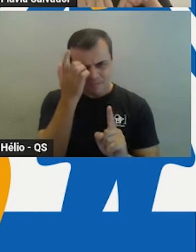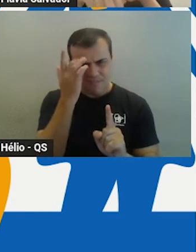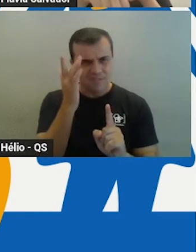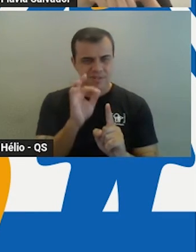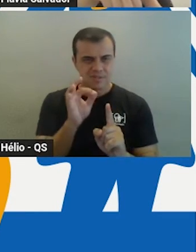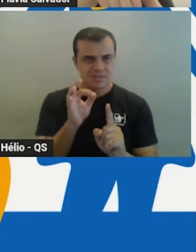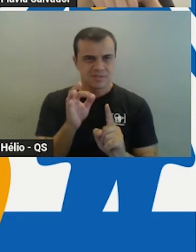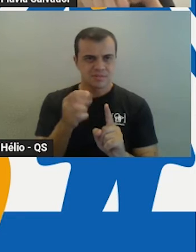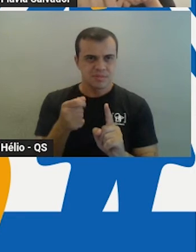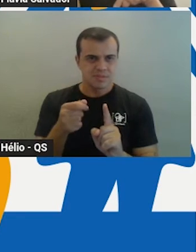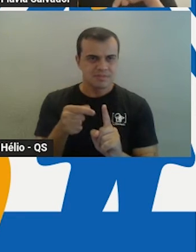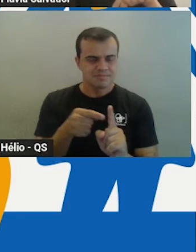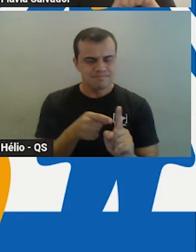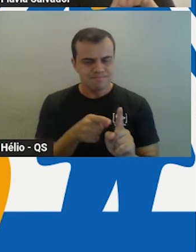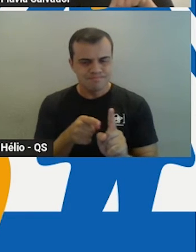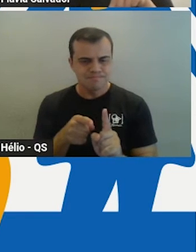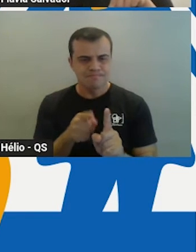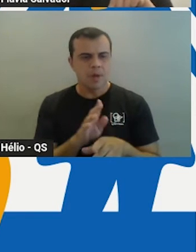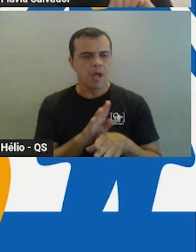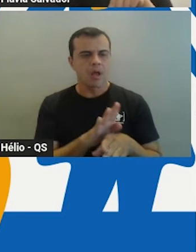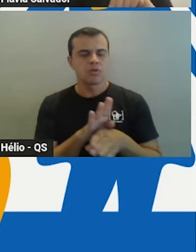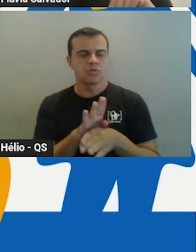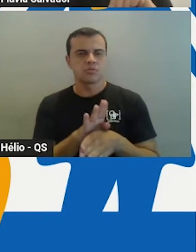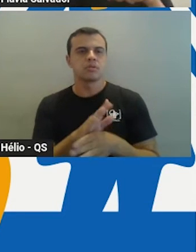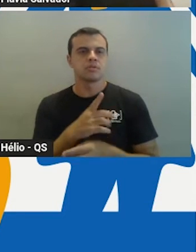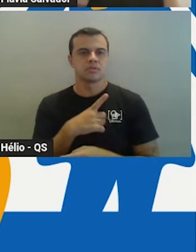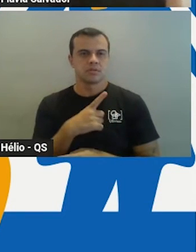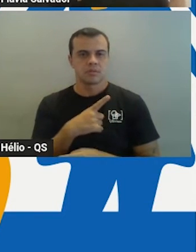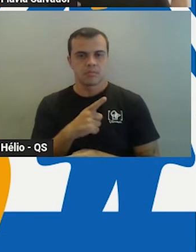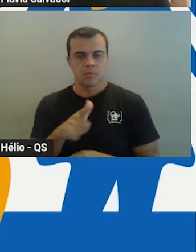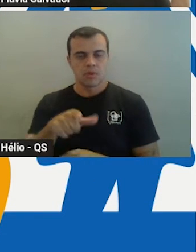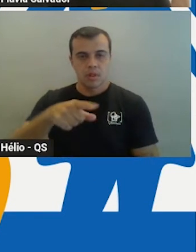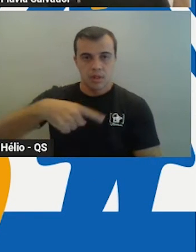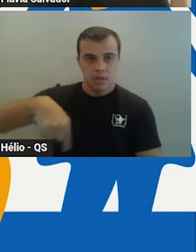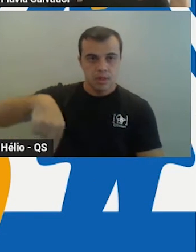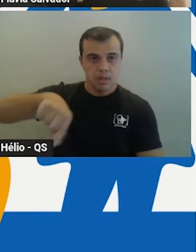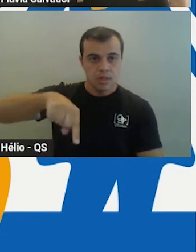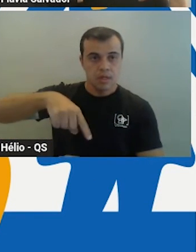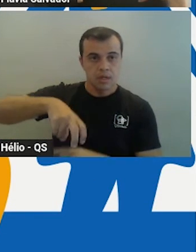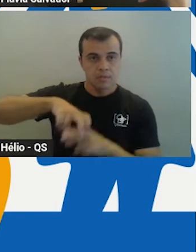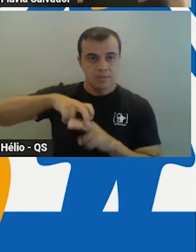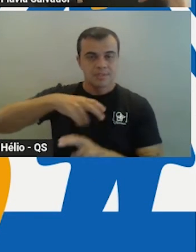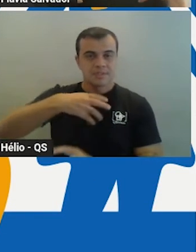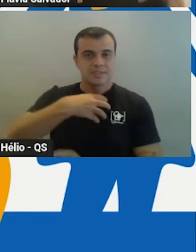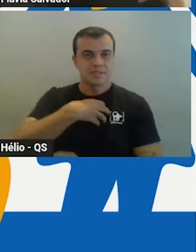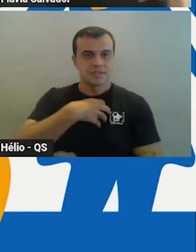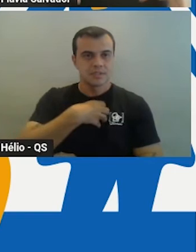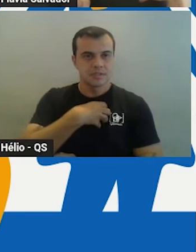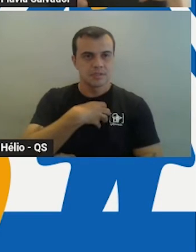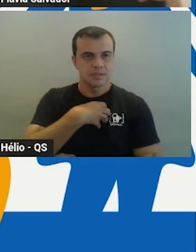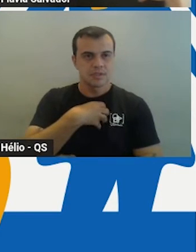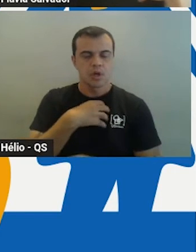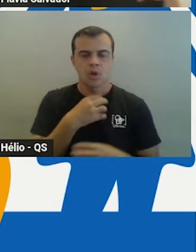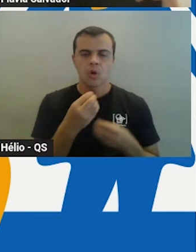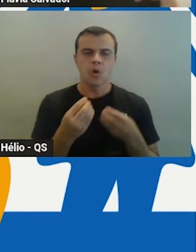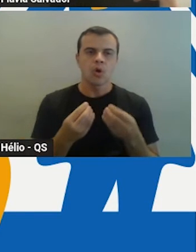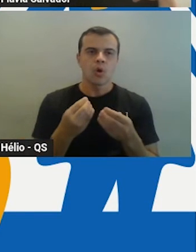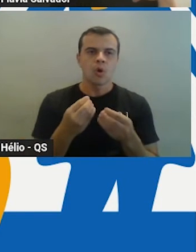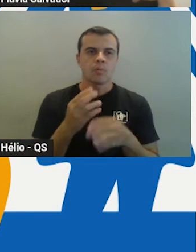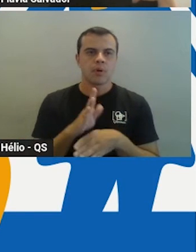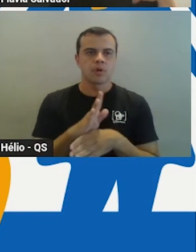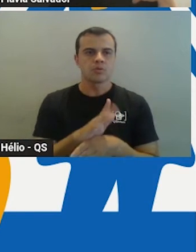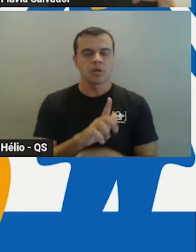um caminho que eles vão ter que se ajudar muito para poder chegar na outra toca. E aí é justamente para sentir como que é ser ajudado